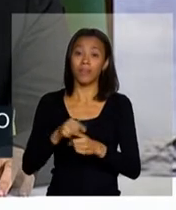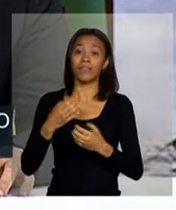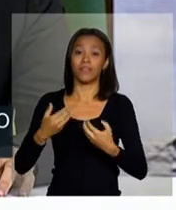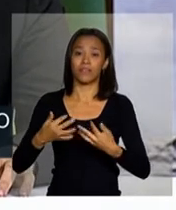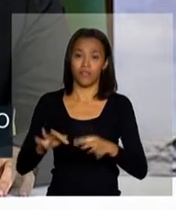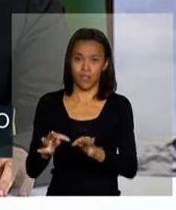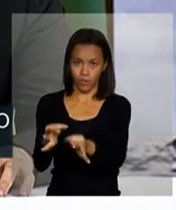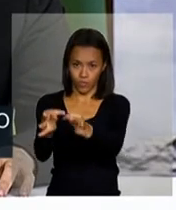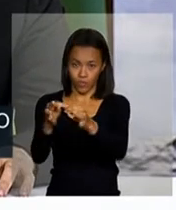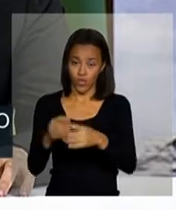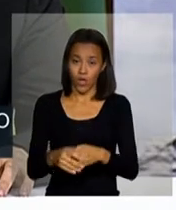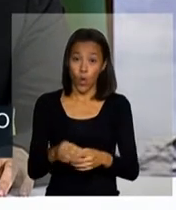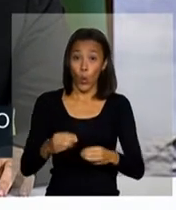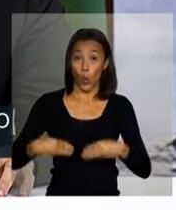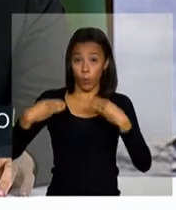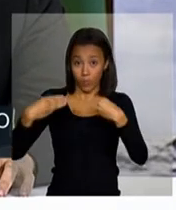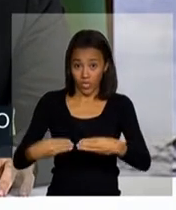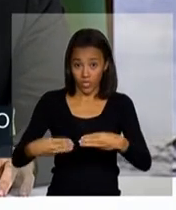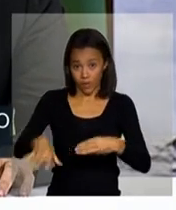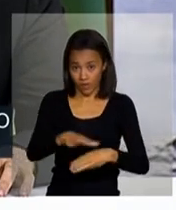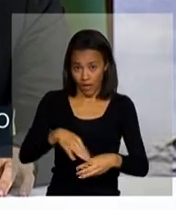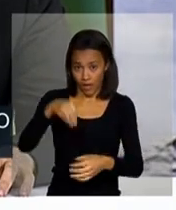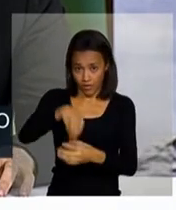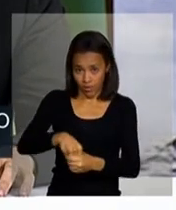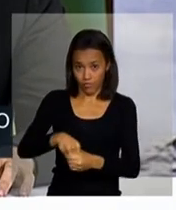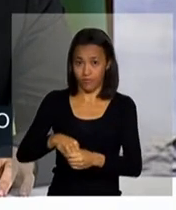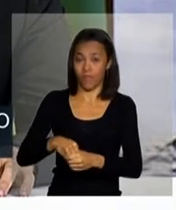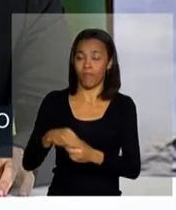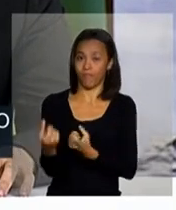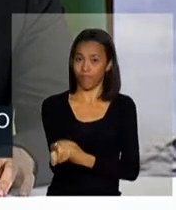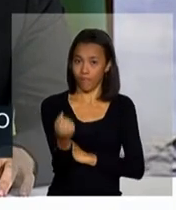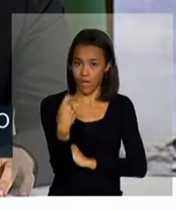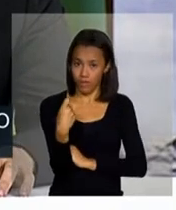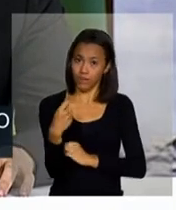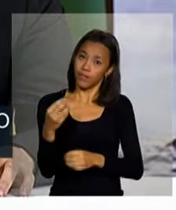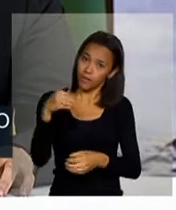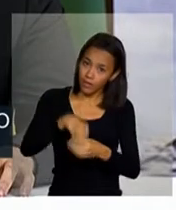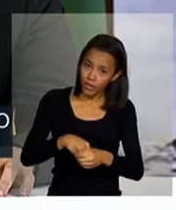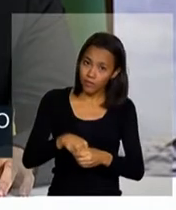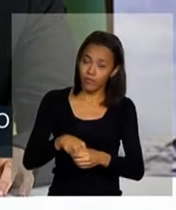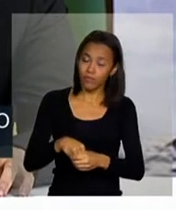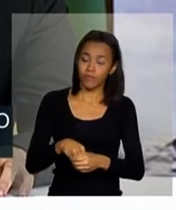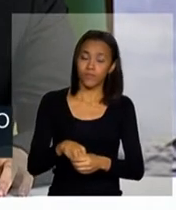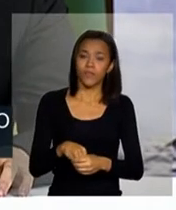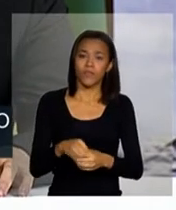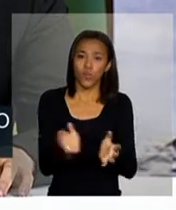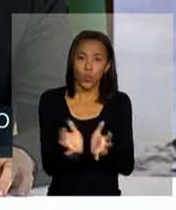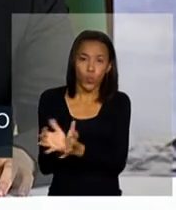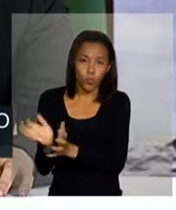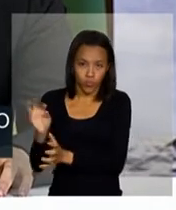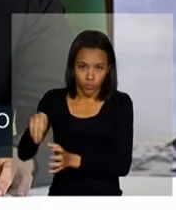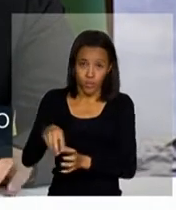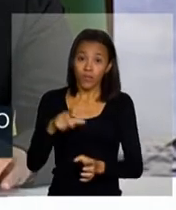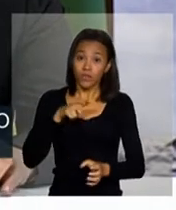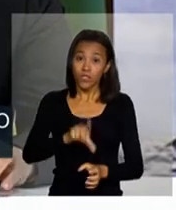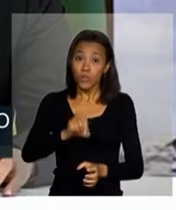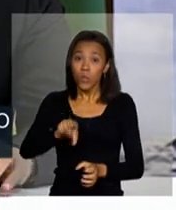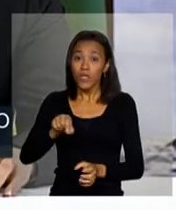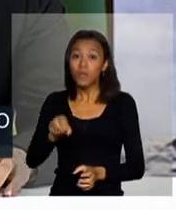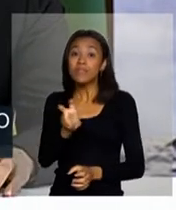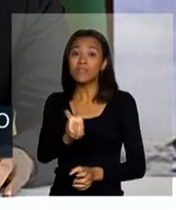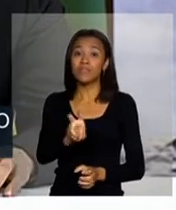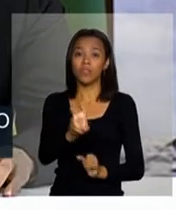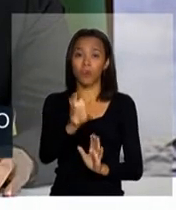com os seus departamentos, elegeu 5 espécies prioritárias